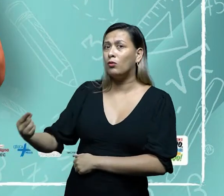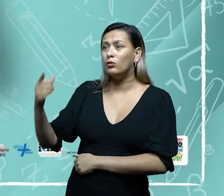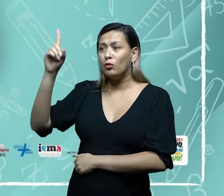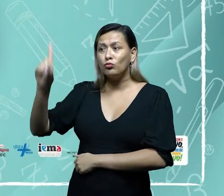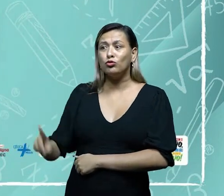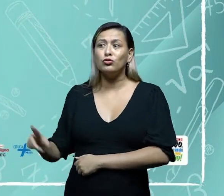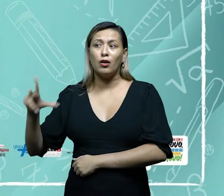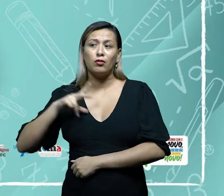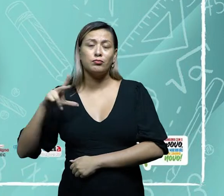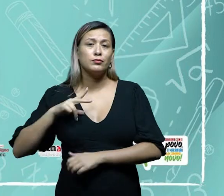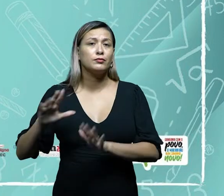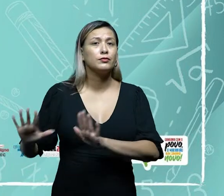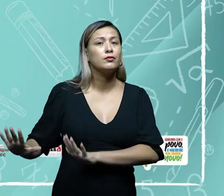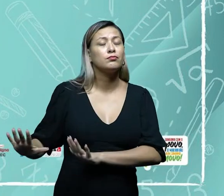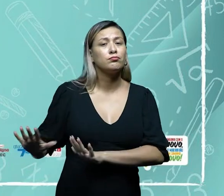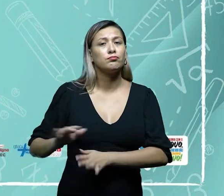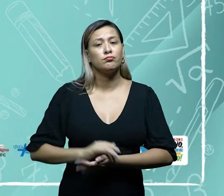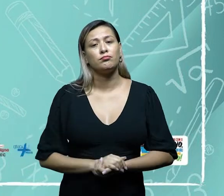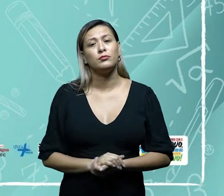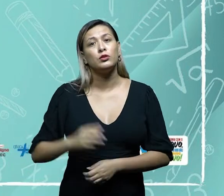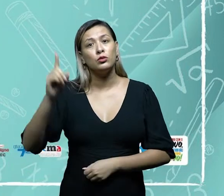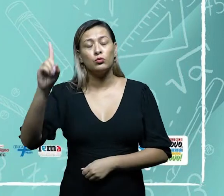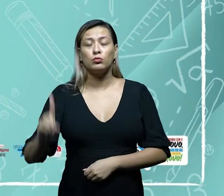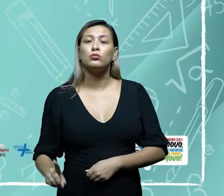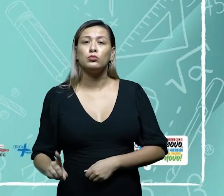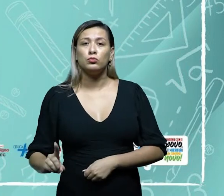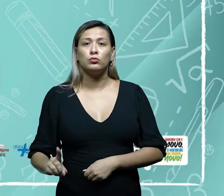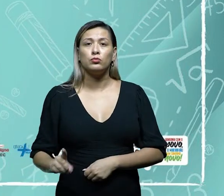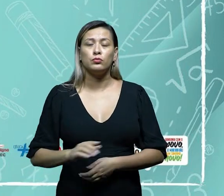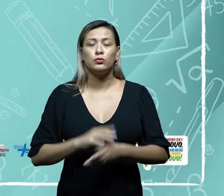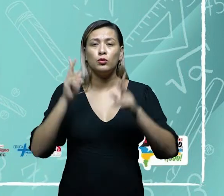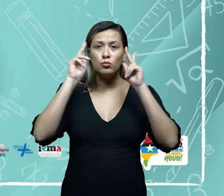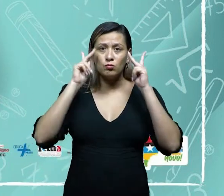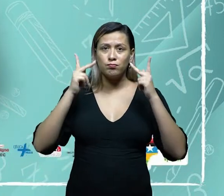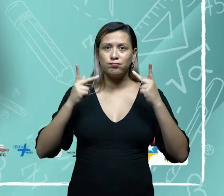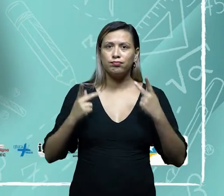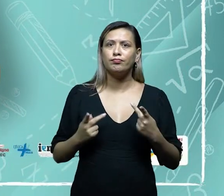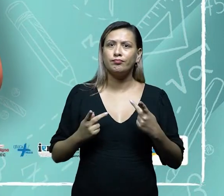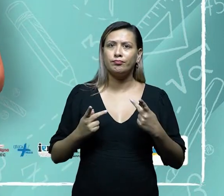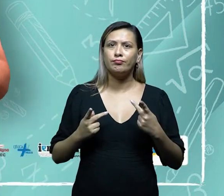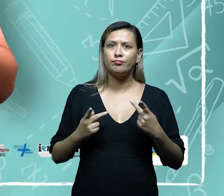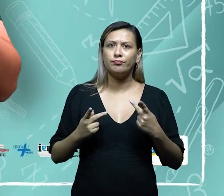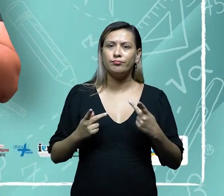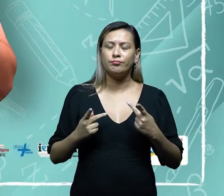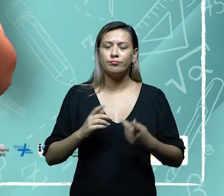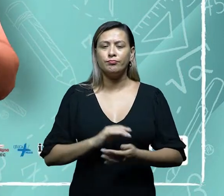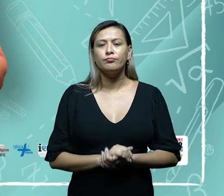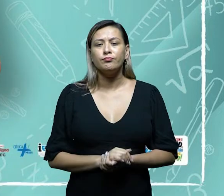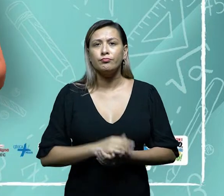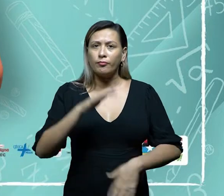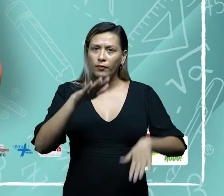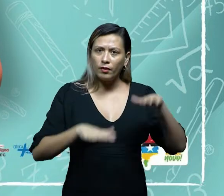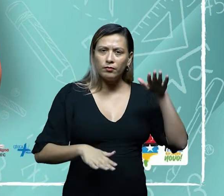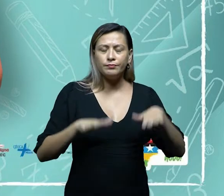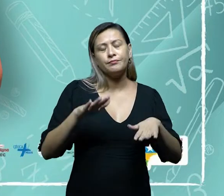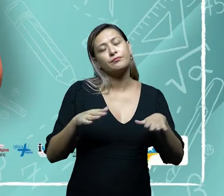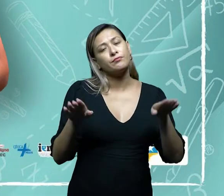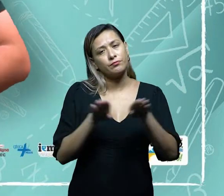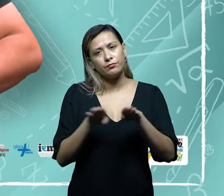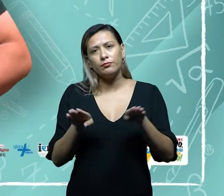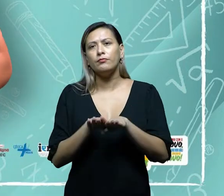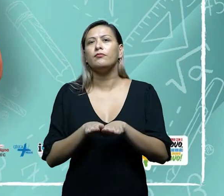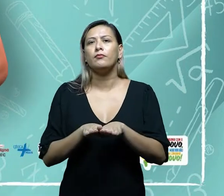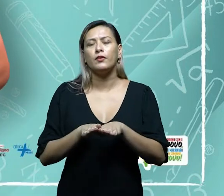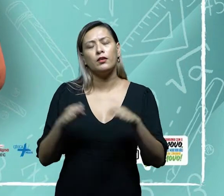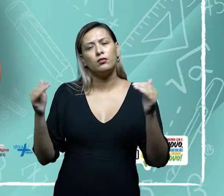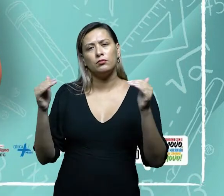direitos humanos, eles não são absolutos, né? E também Não há um juízo de valor em relação a eles,